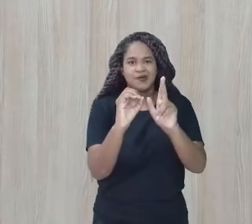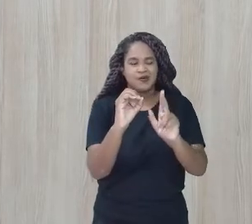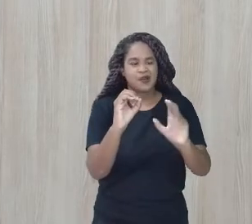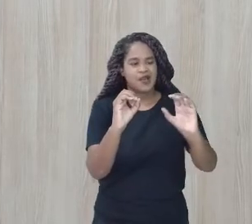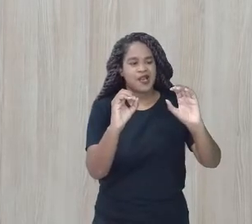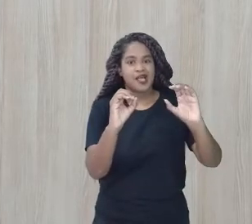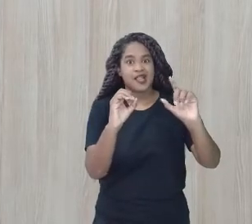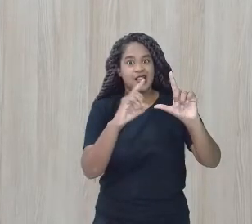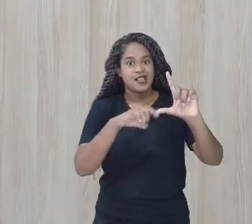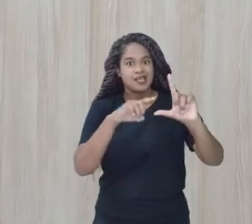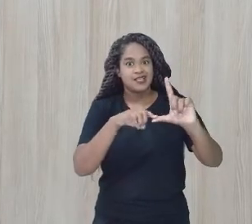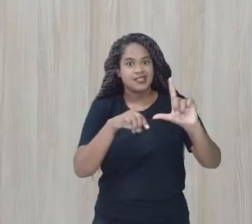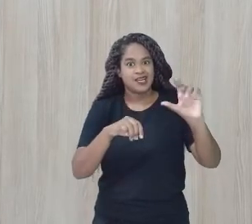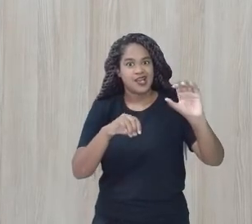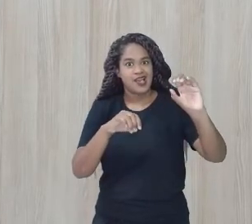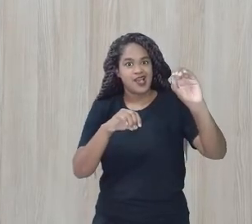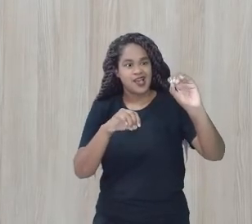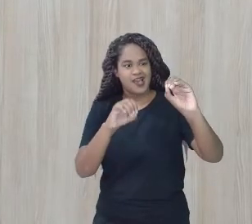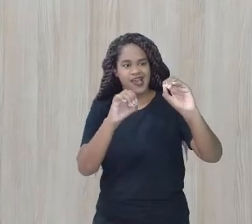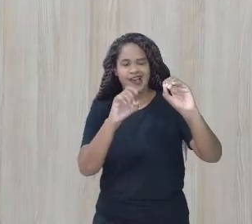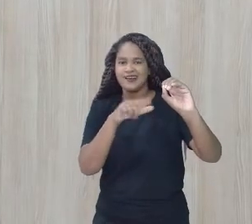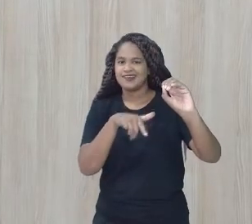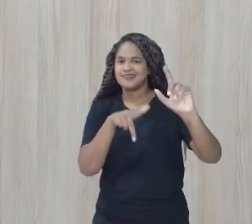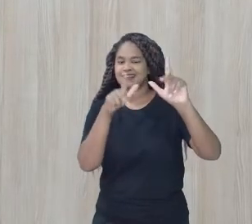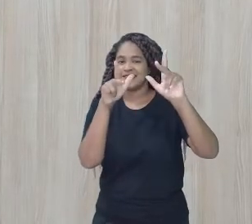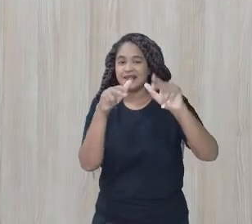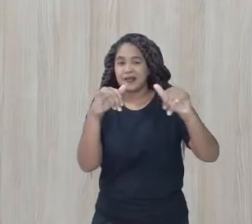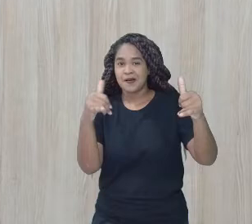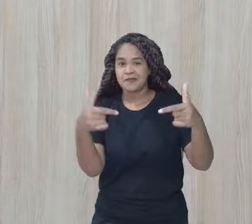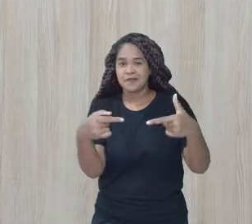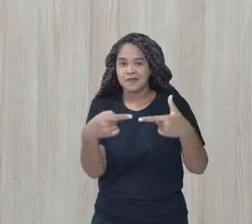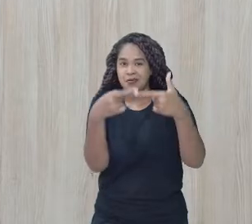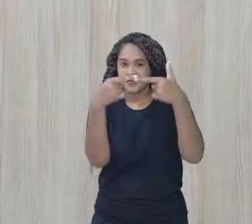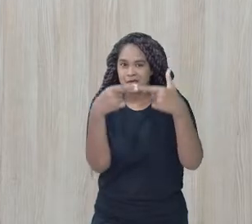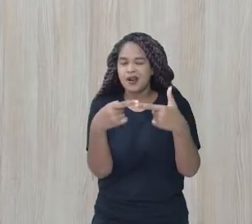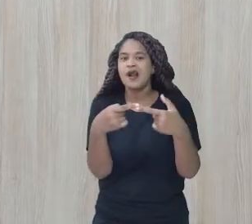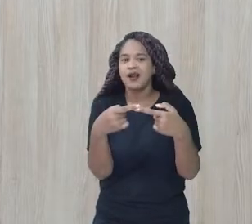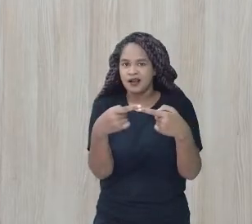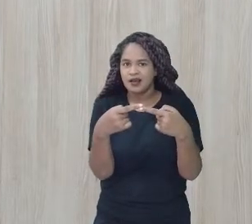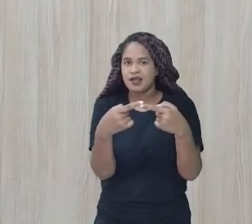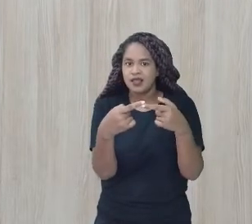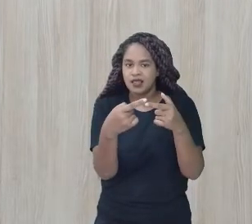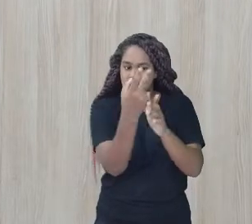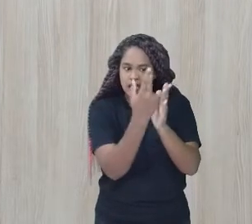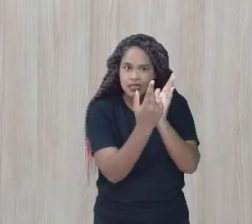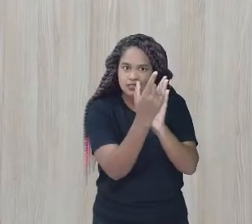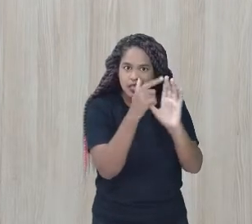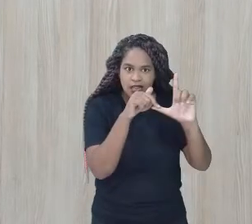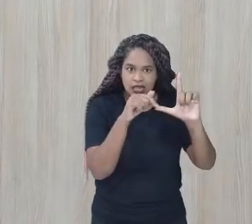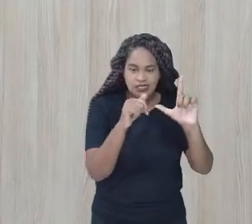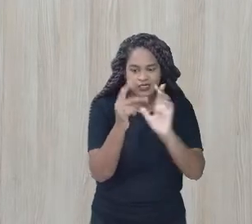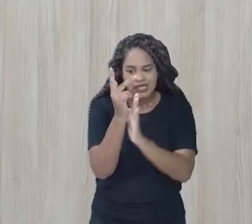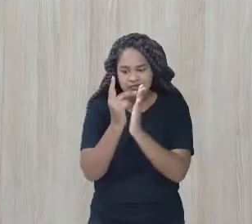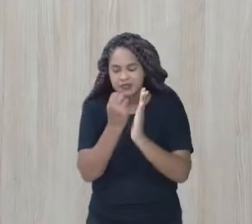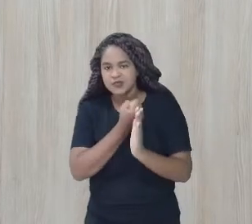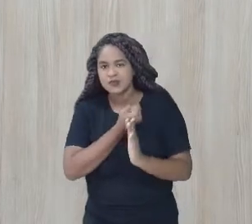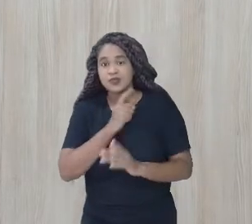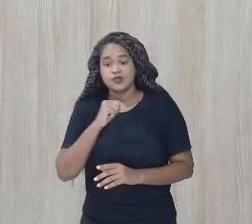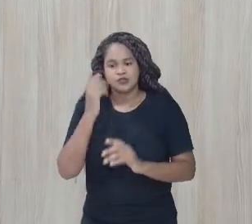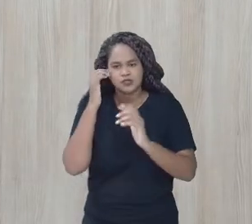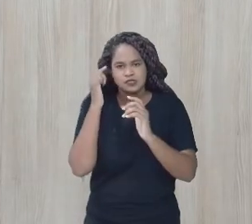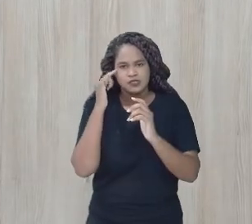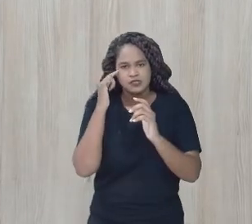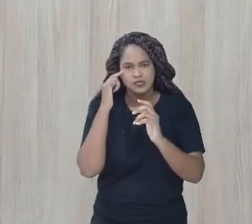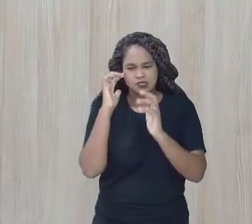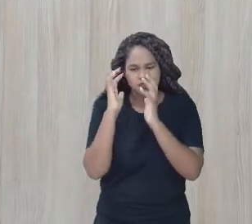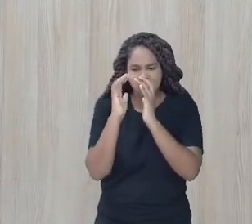se parecem. O desenho da letra e o desenho do número se parecem. Então, o nosso cérebro completa a informação